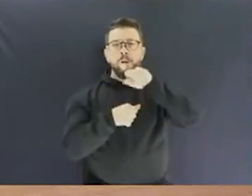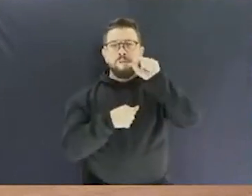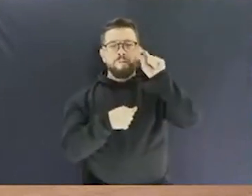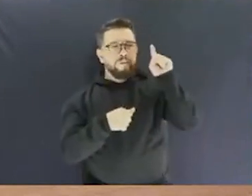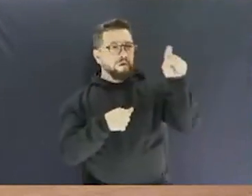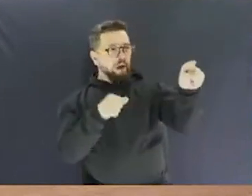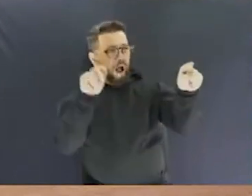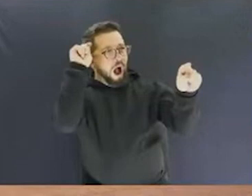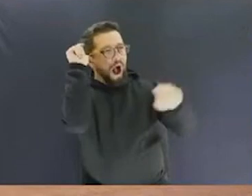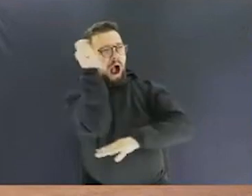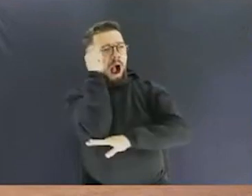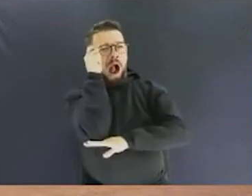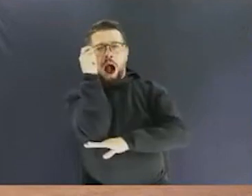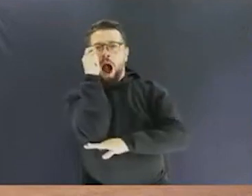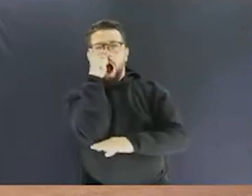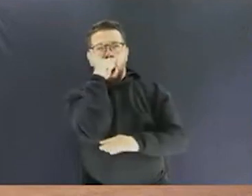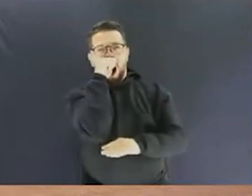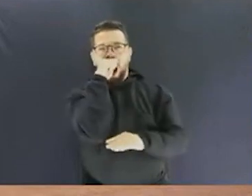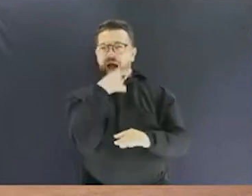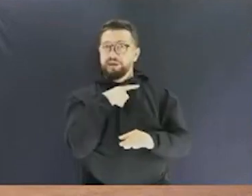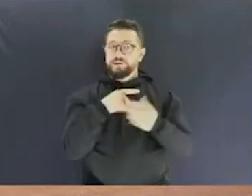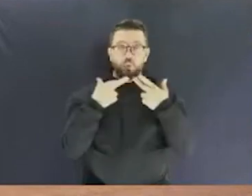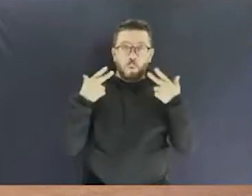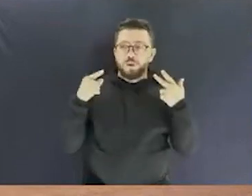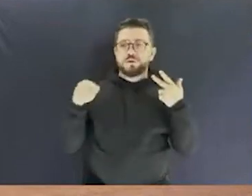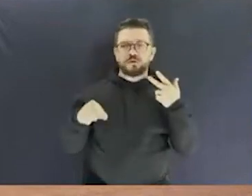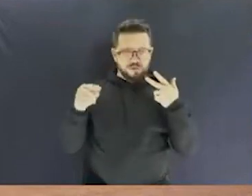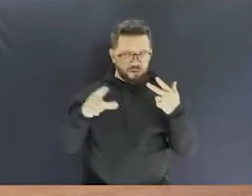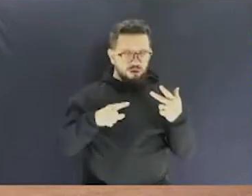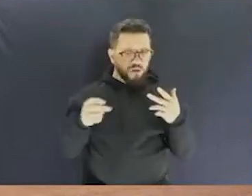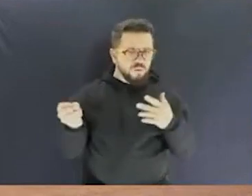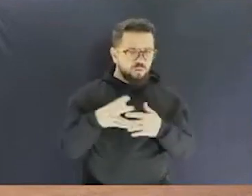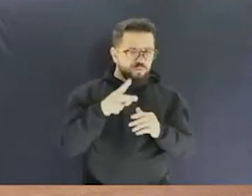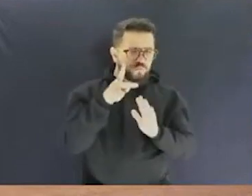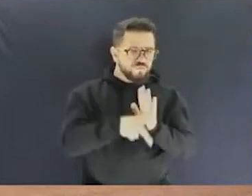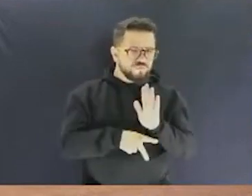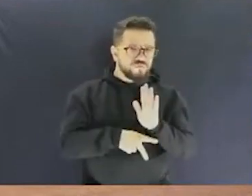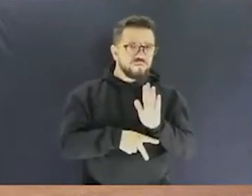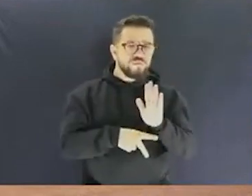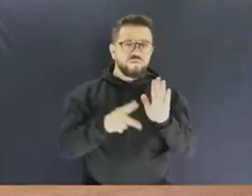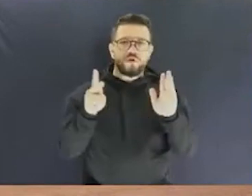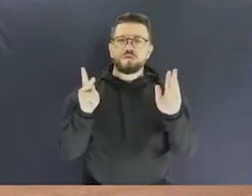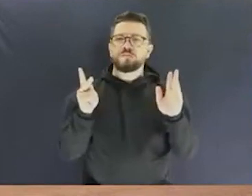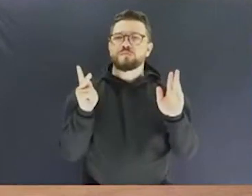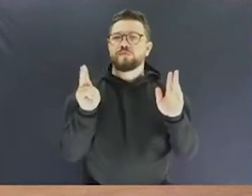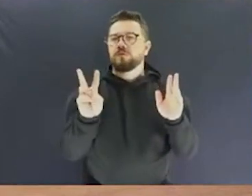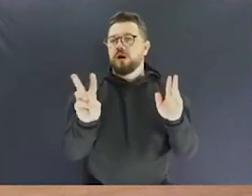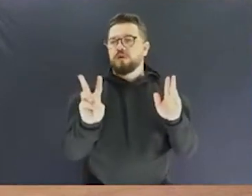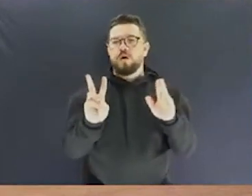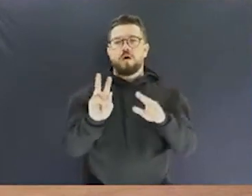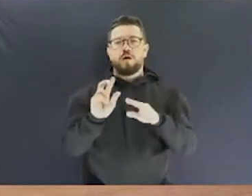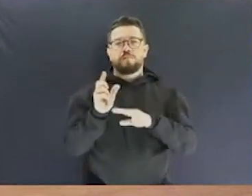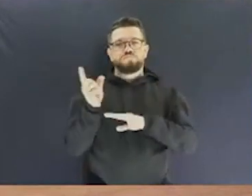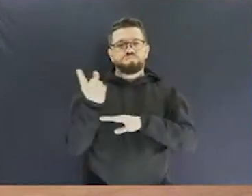alguma coisa, se terão novos projetos, muda a questão da destinação para o próximo... Se mudam os